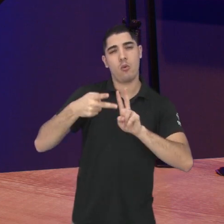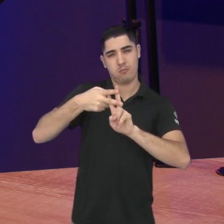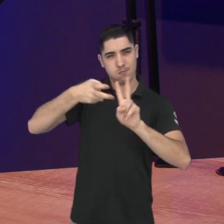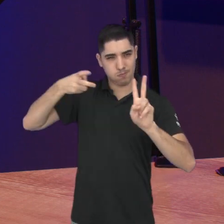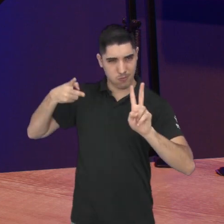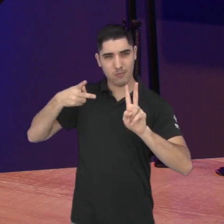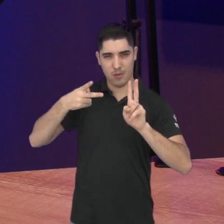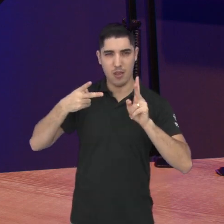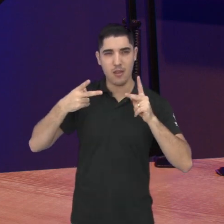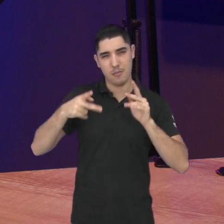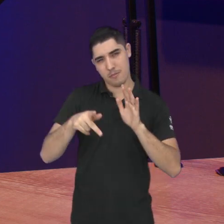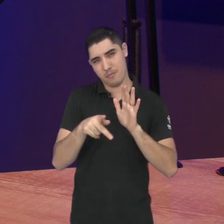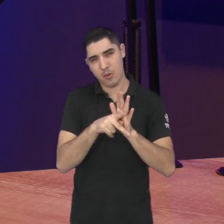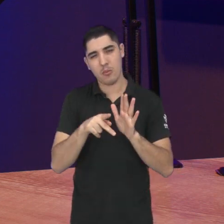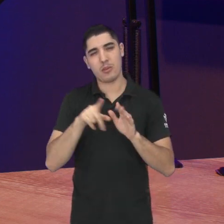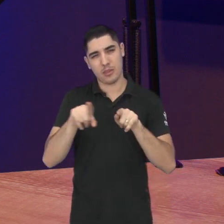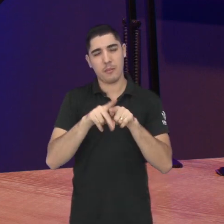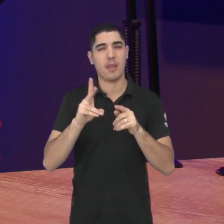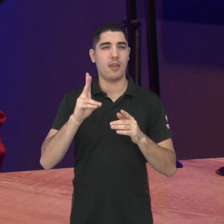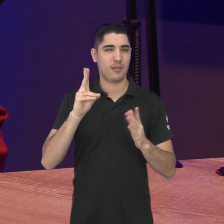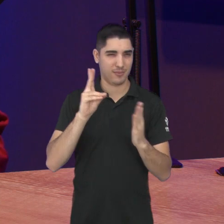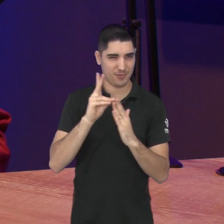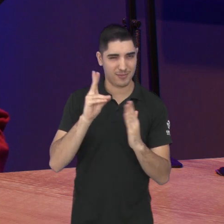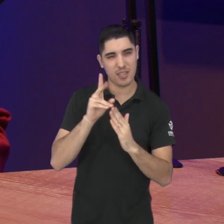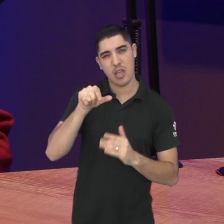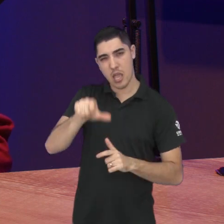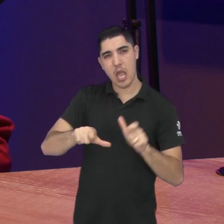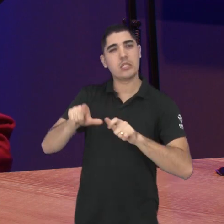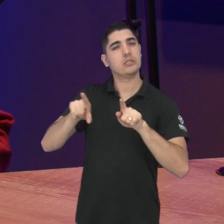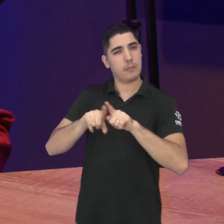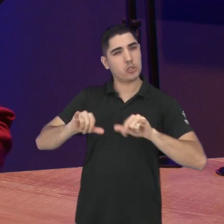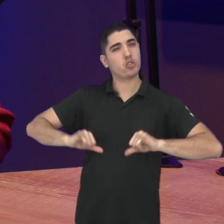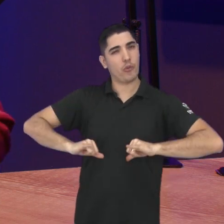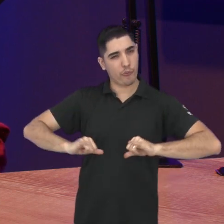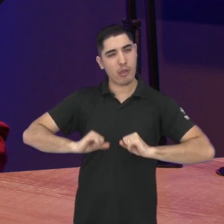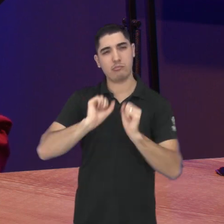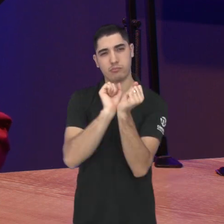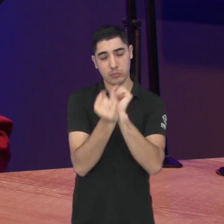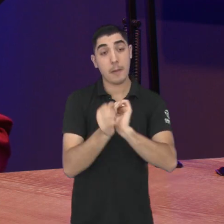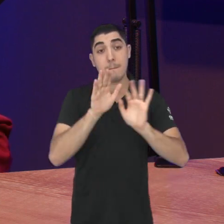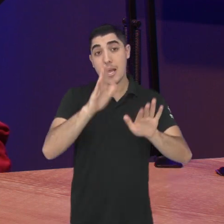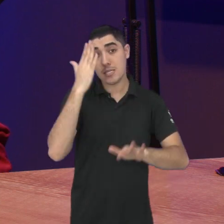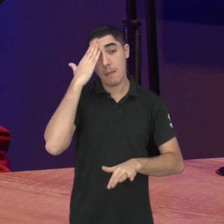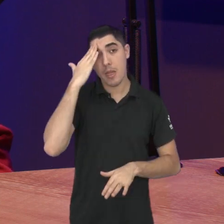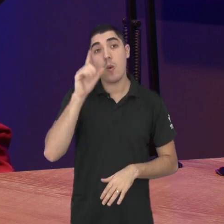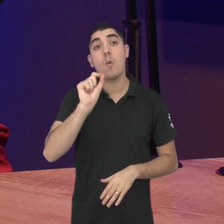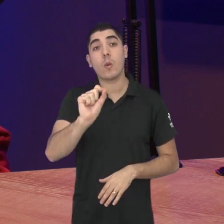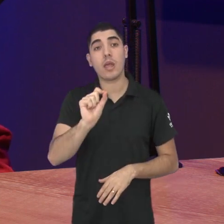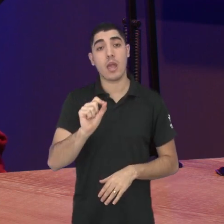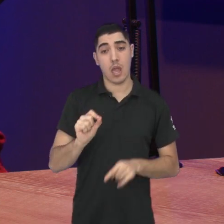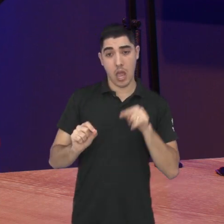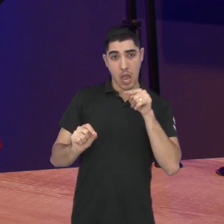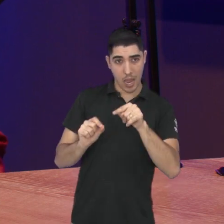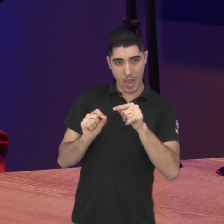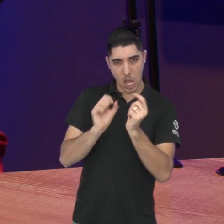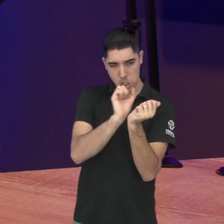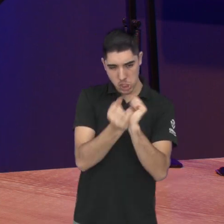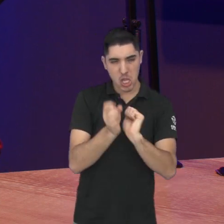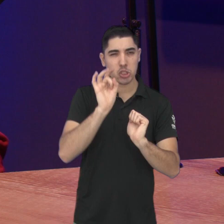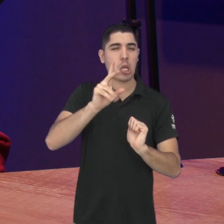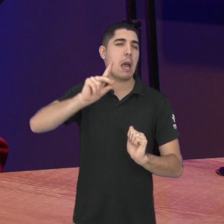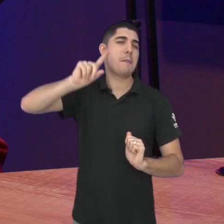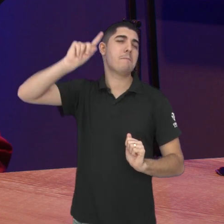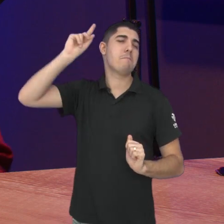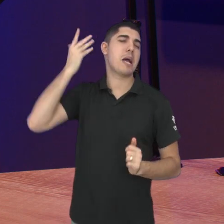que é muito importante a gente lembrar disso tudo que aconteceu, da história, mas saber que a escravidão não permanece só na história, né?